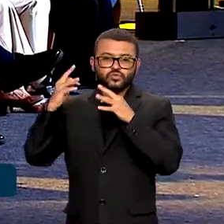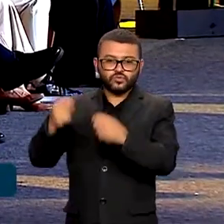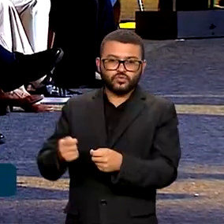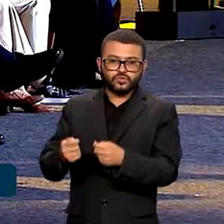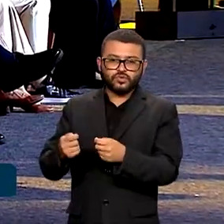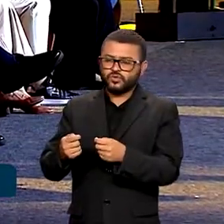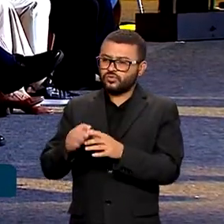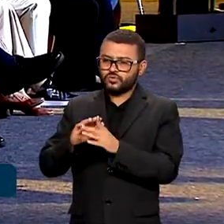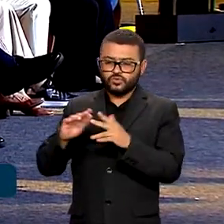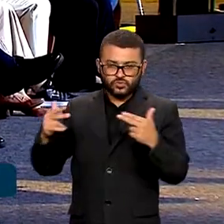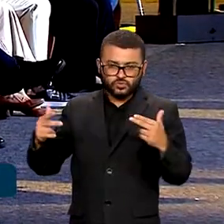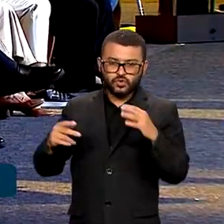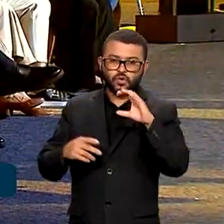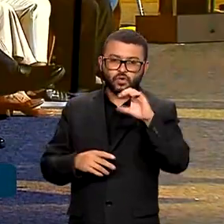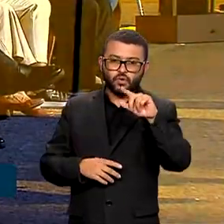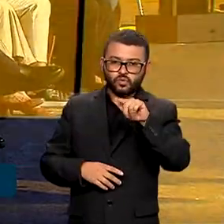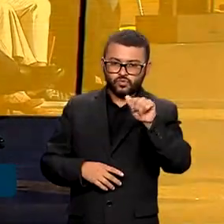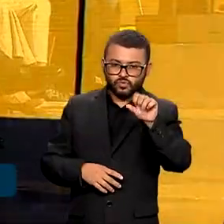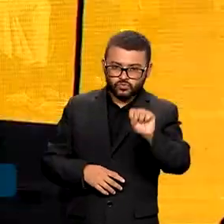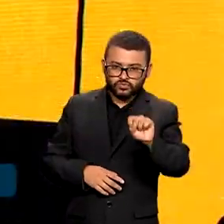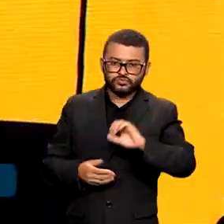os Congos.